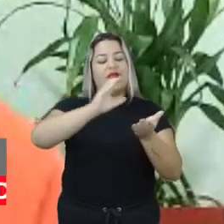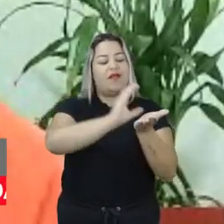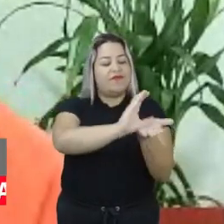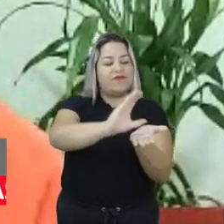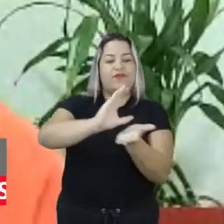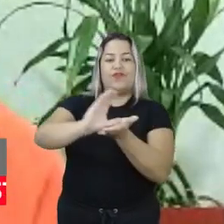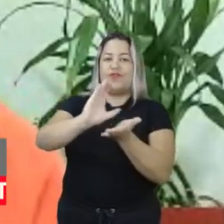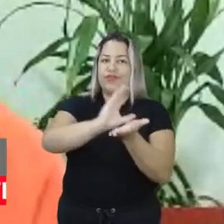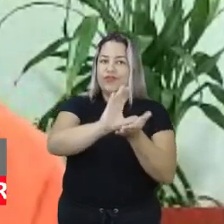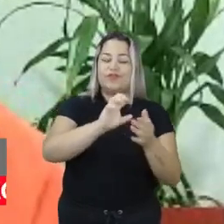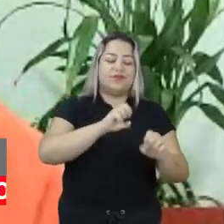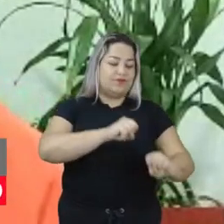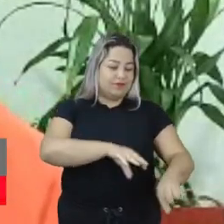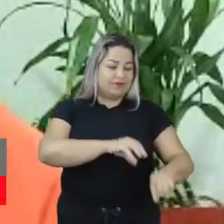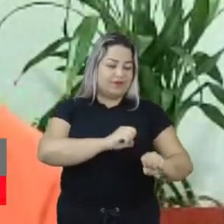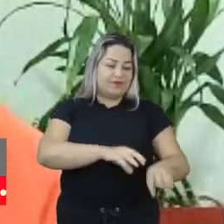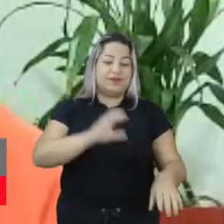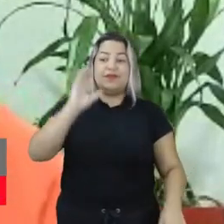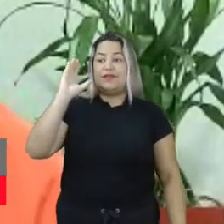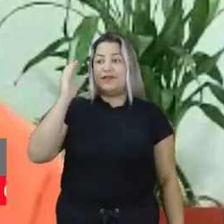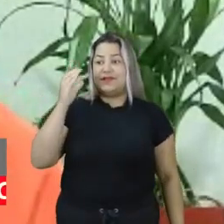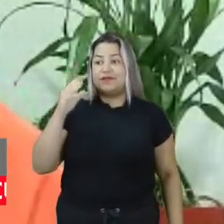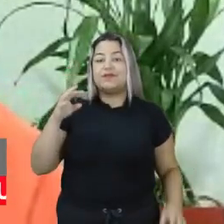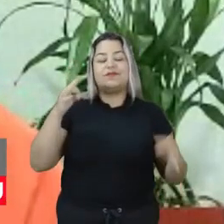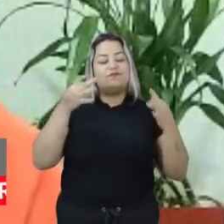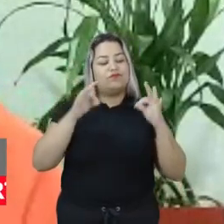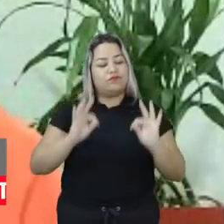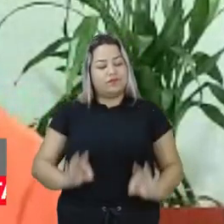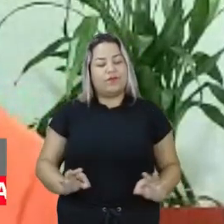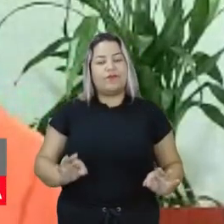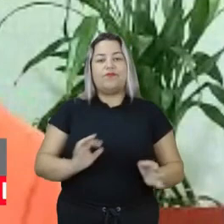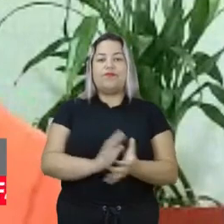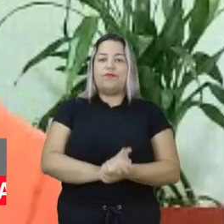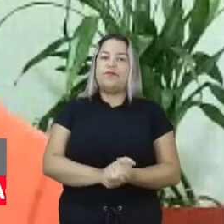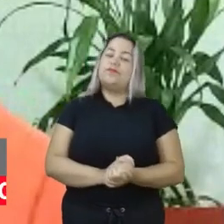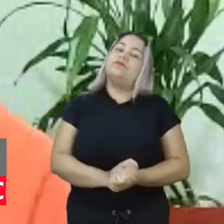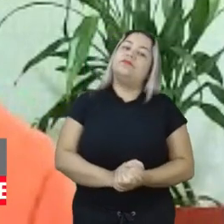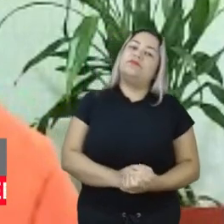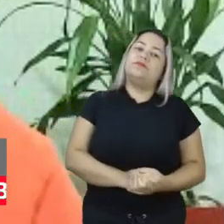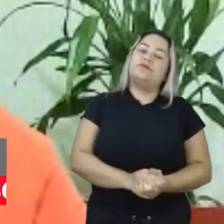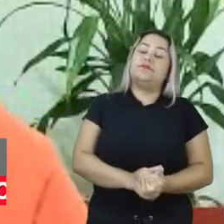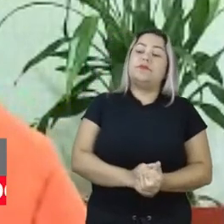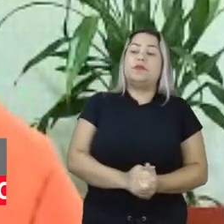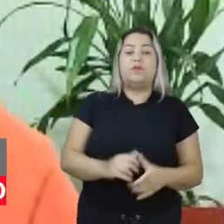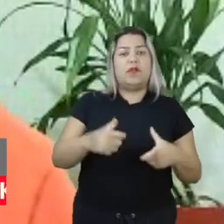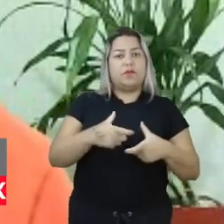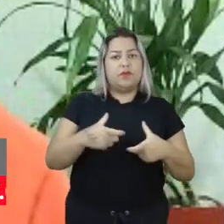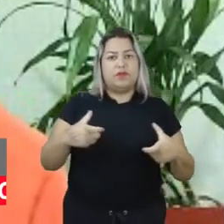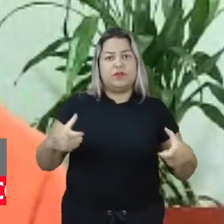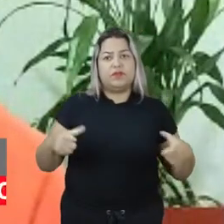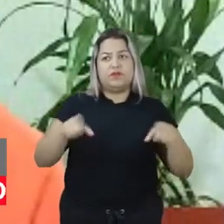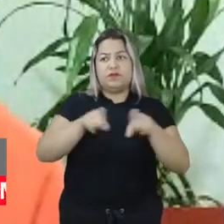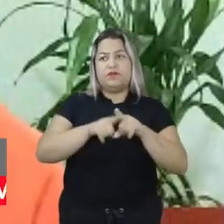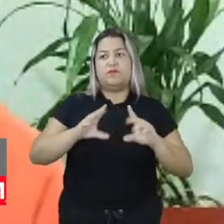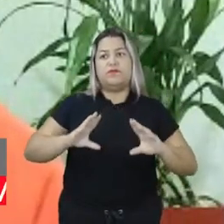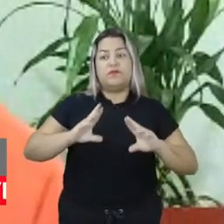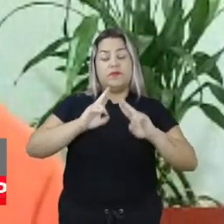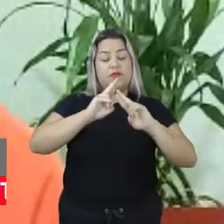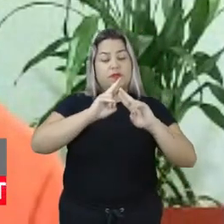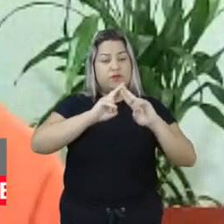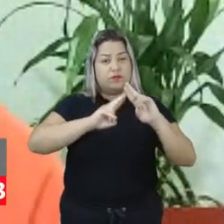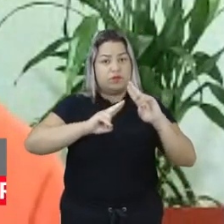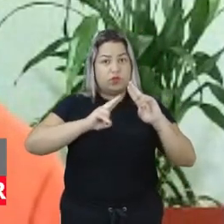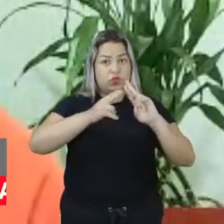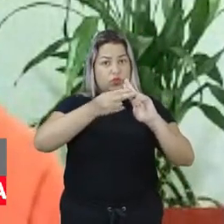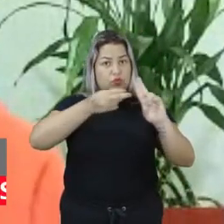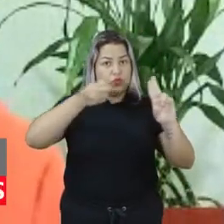muito em educação, na ciência, na tecnologia, validando a ciência e, obviamente, ampliando a cobertura do SUS e o serviço